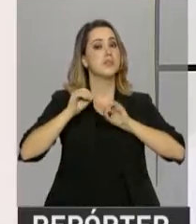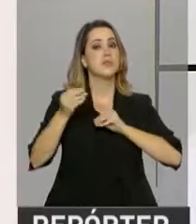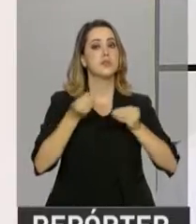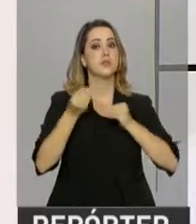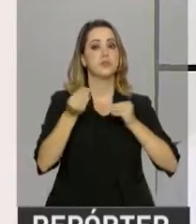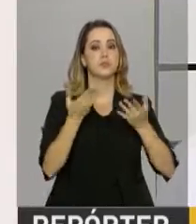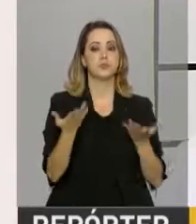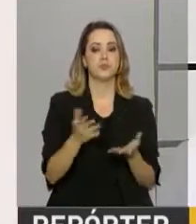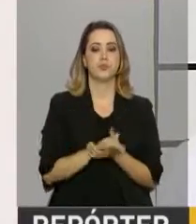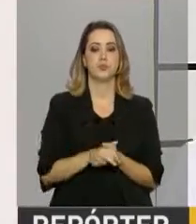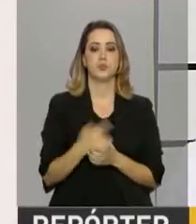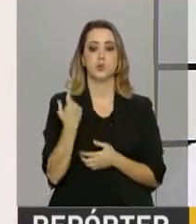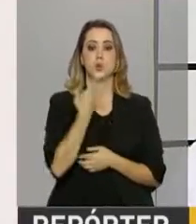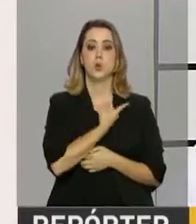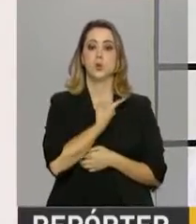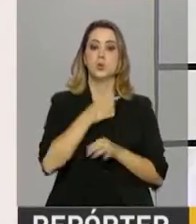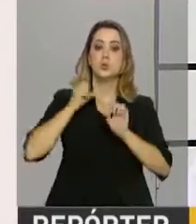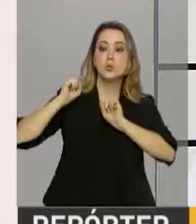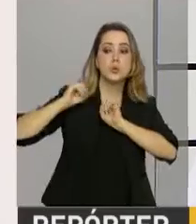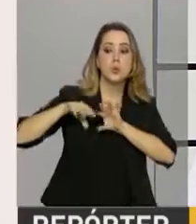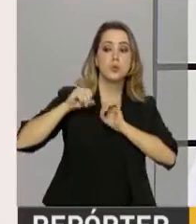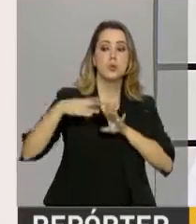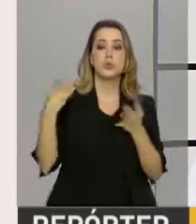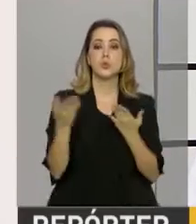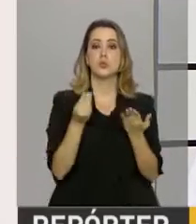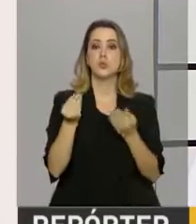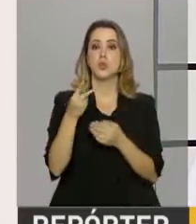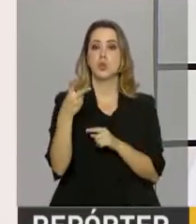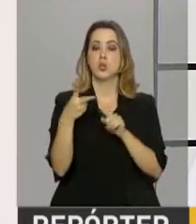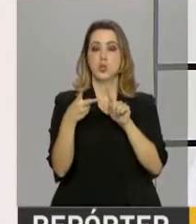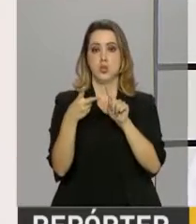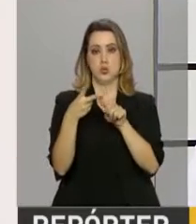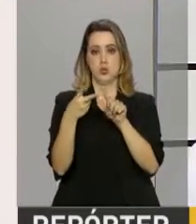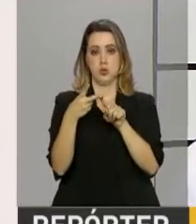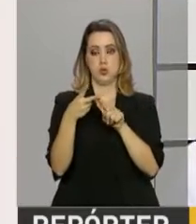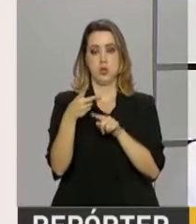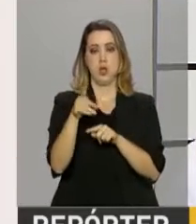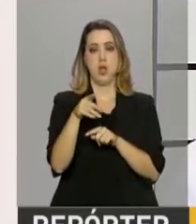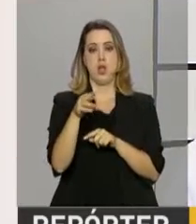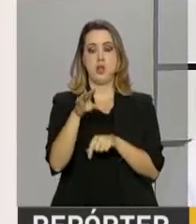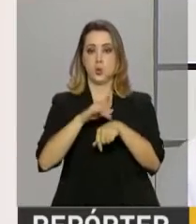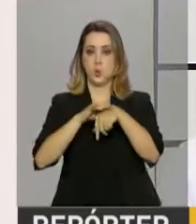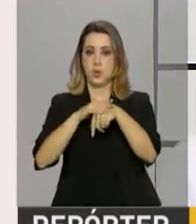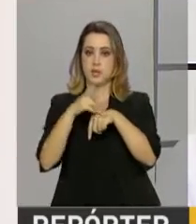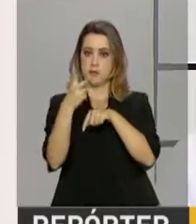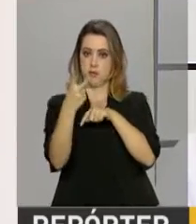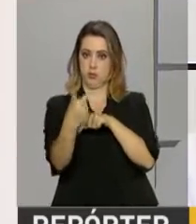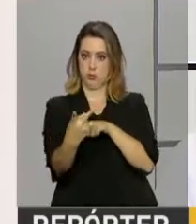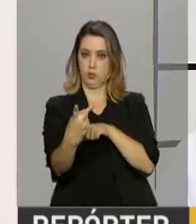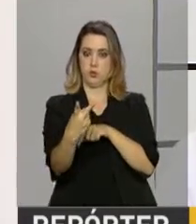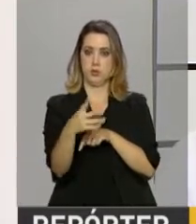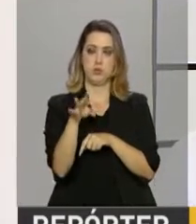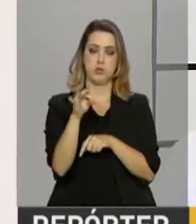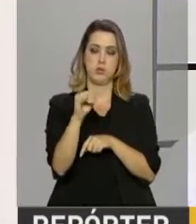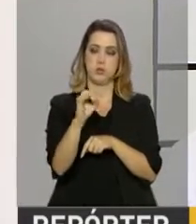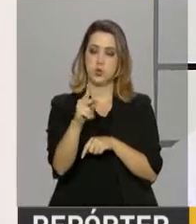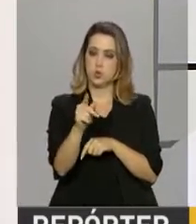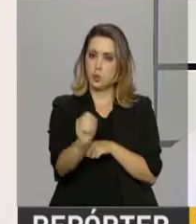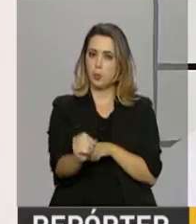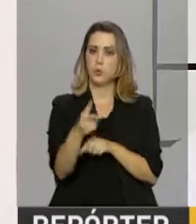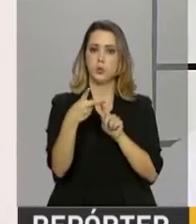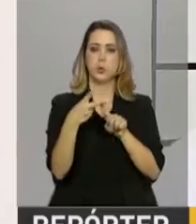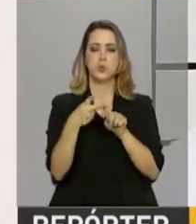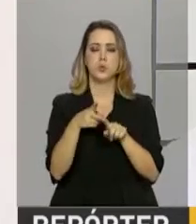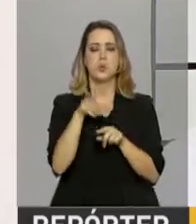Nós recomendamos, especialmente no caso do tipo 2, que é o mais frequente, que acomete pessoas adultas, para que uma vez por ano as